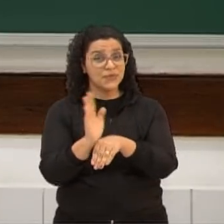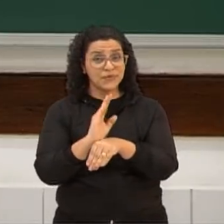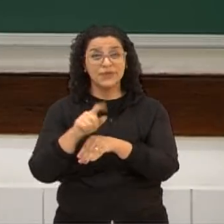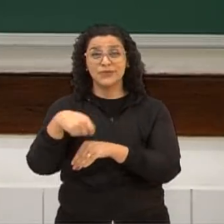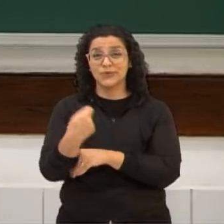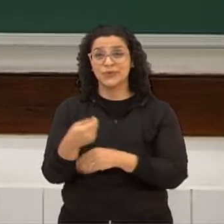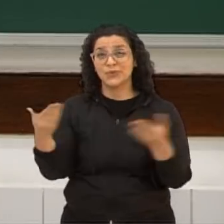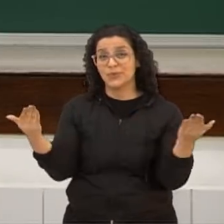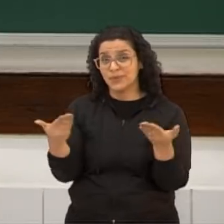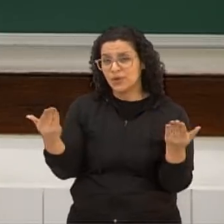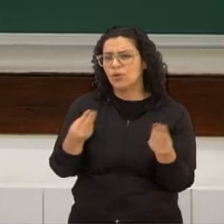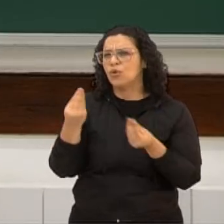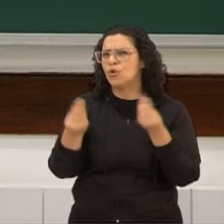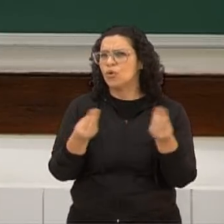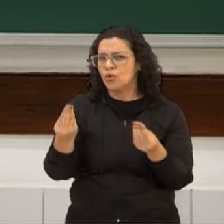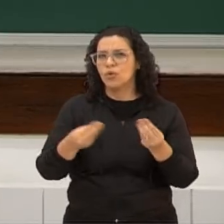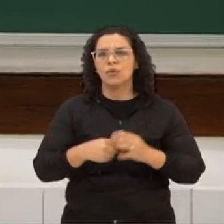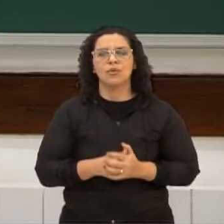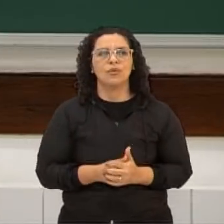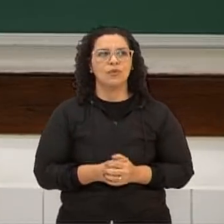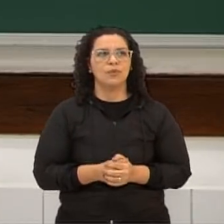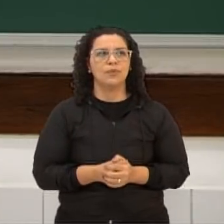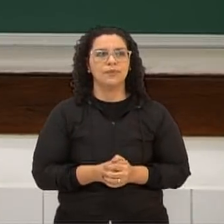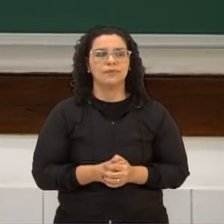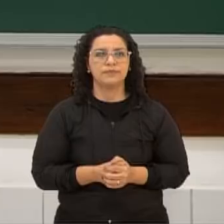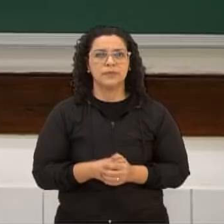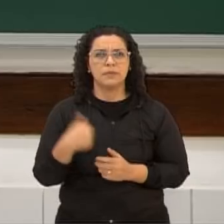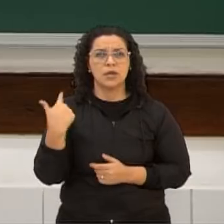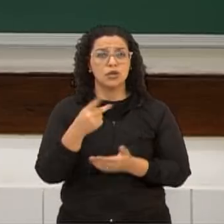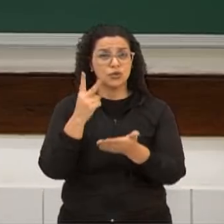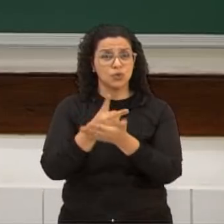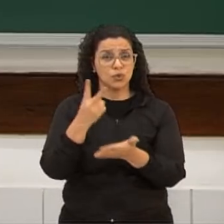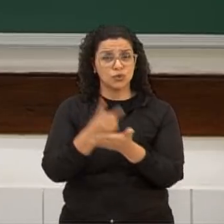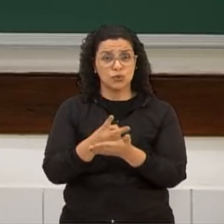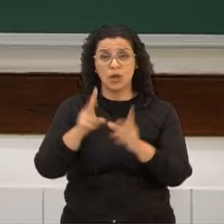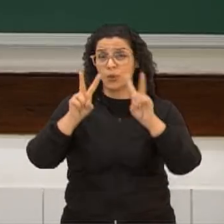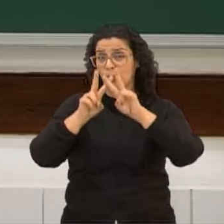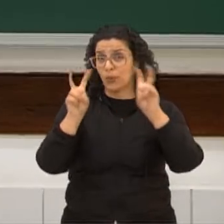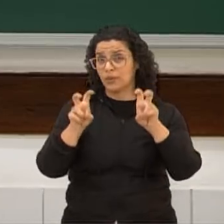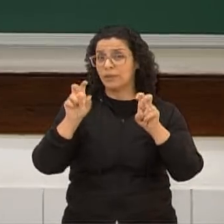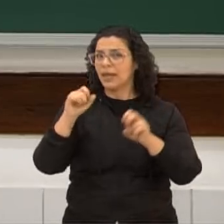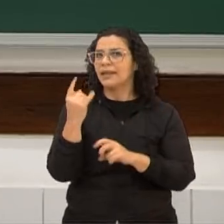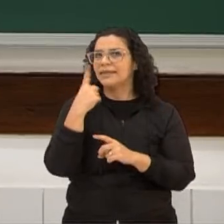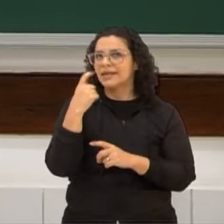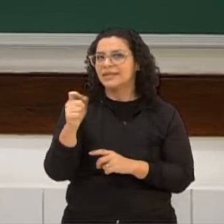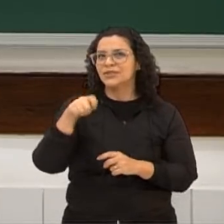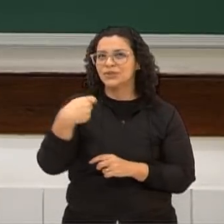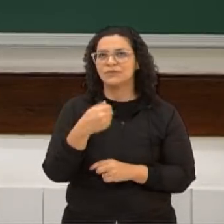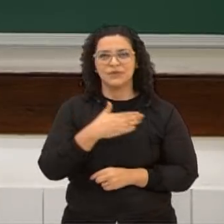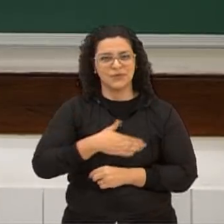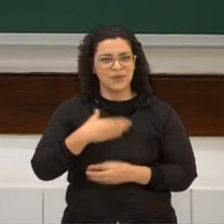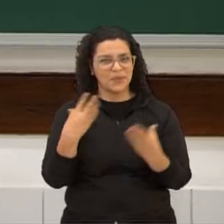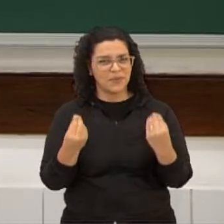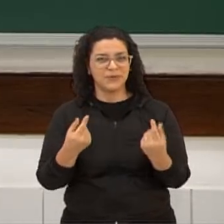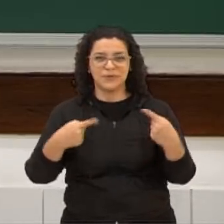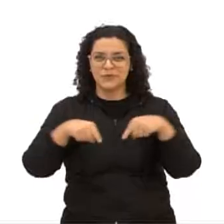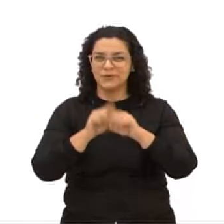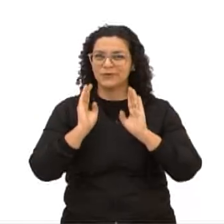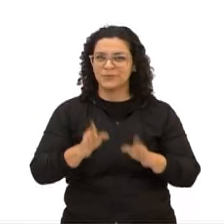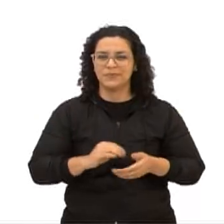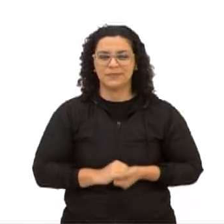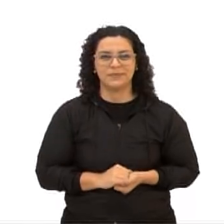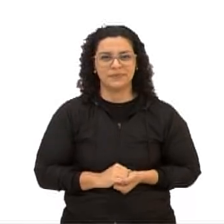pouquinho no vídeo aqui, tá? Para vocês, para a gente continuar esse assunto muito interessante, vocês vão gostar muito. Já já